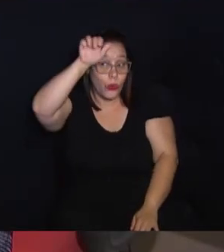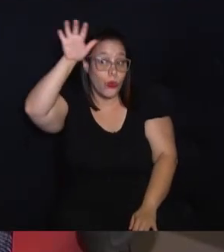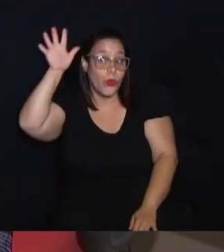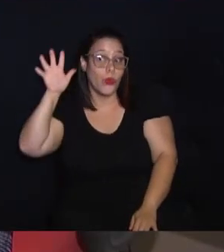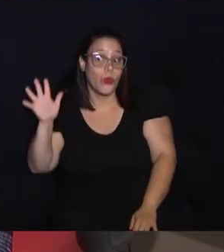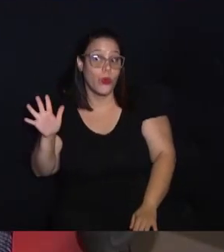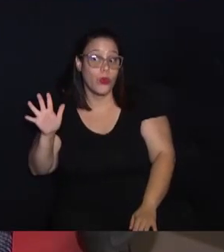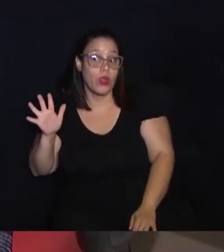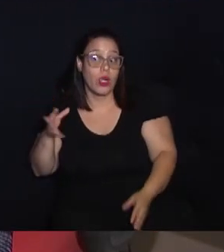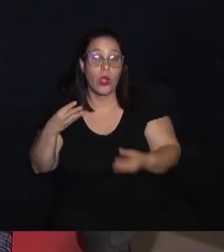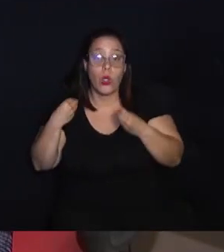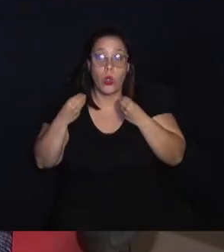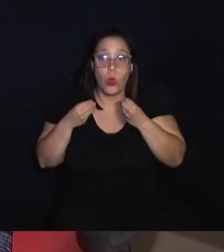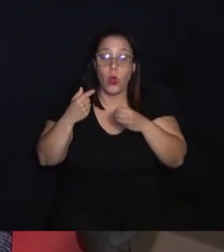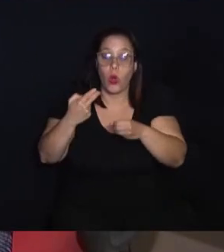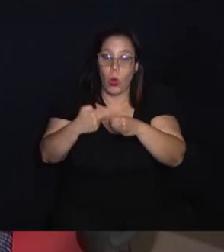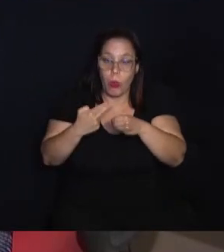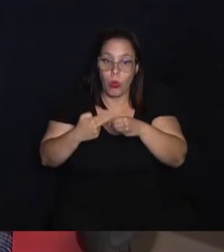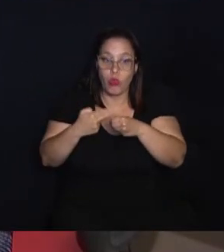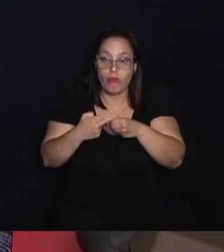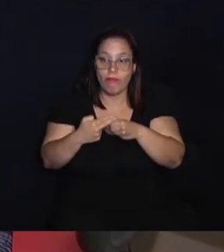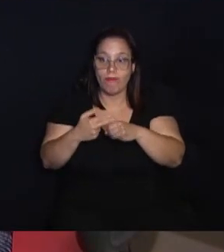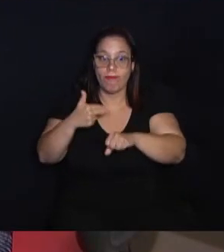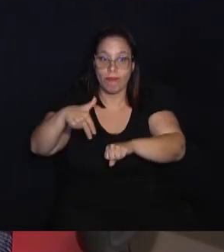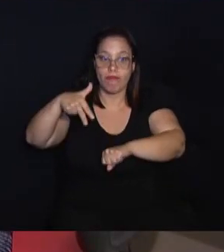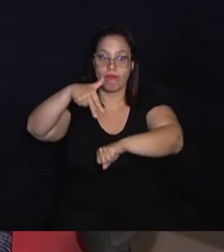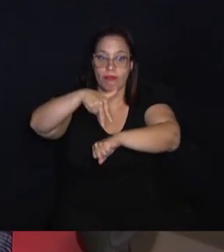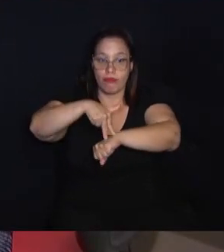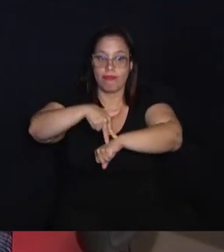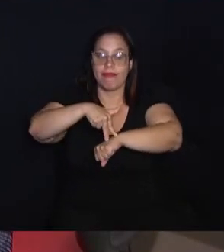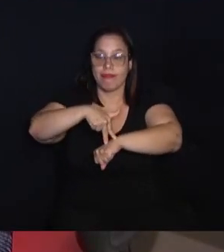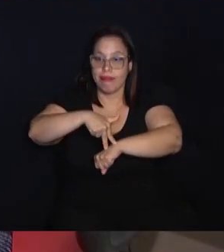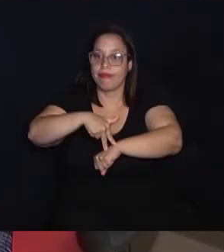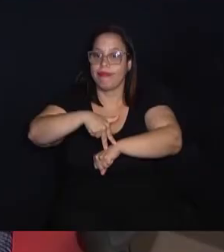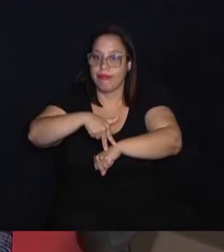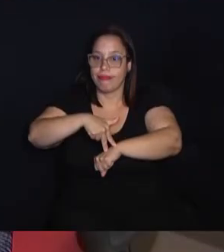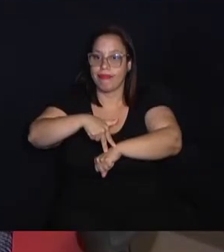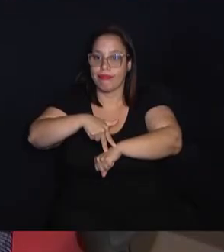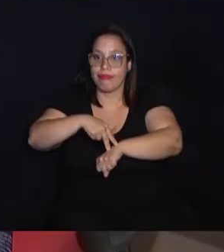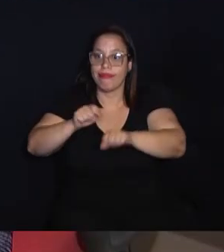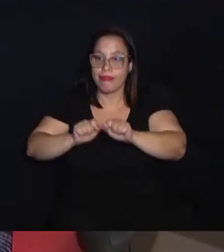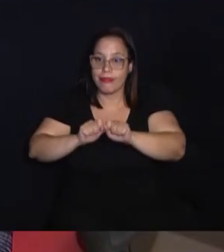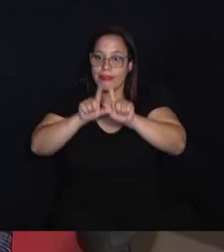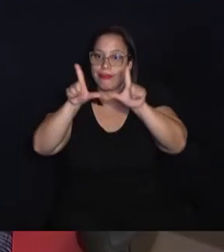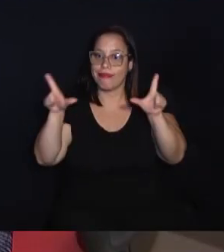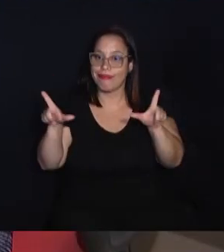e de como a Unicamp também está se protagonizando